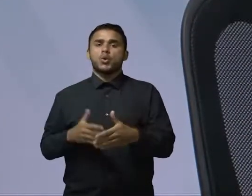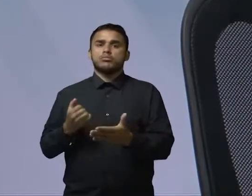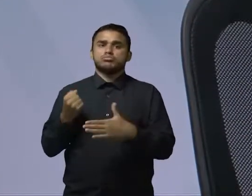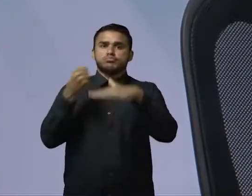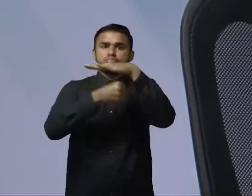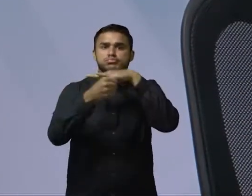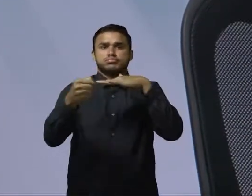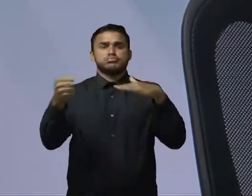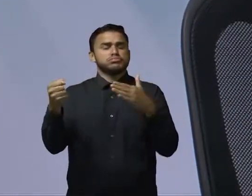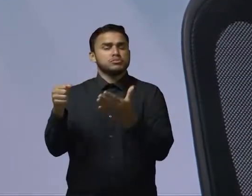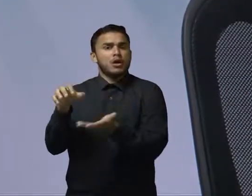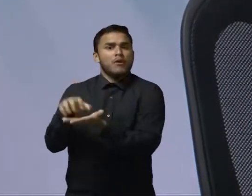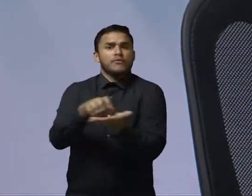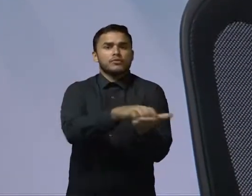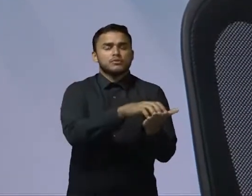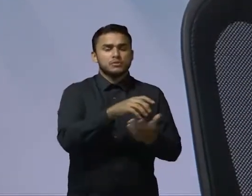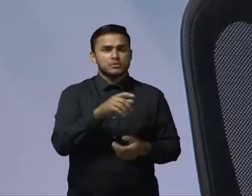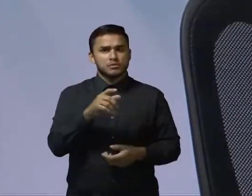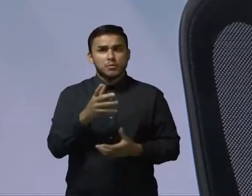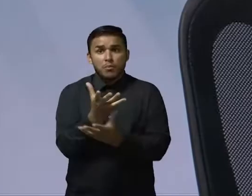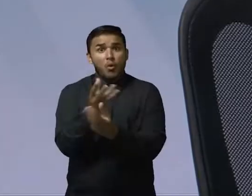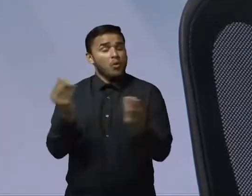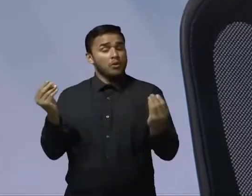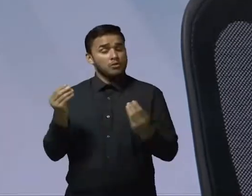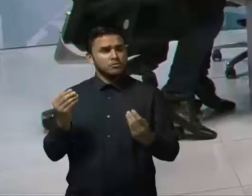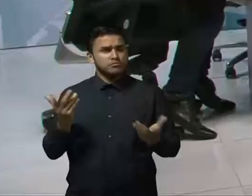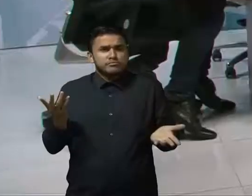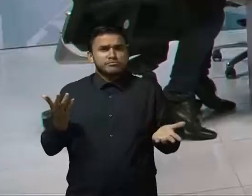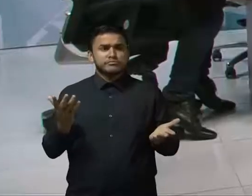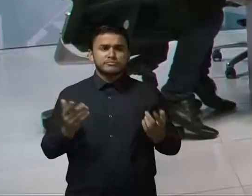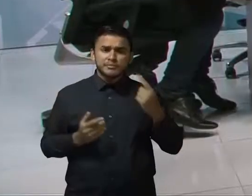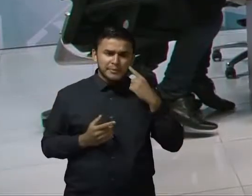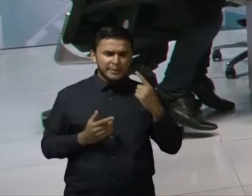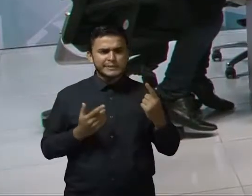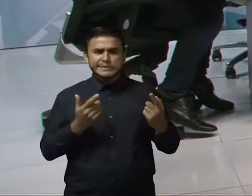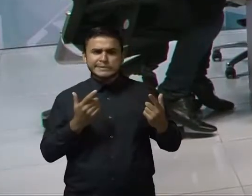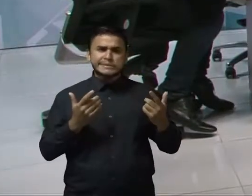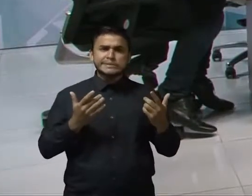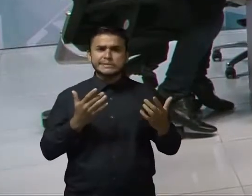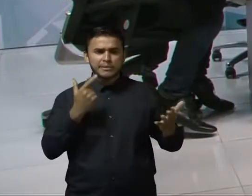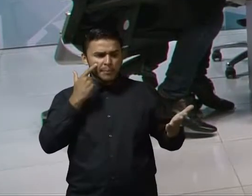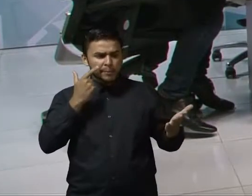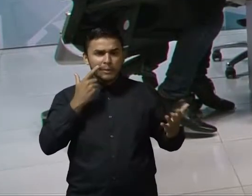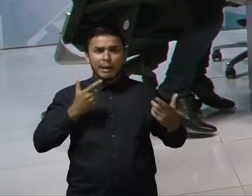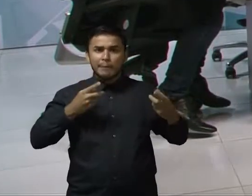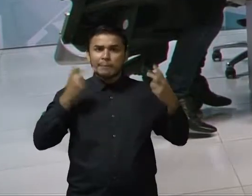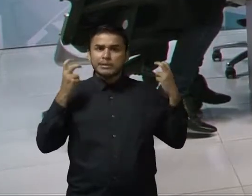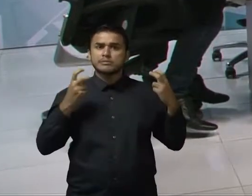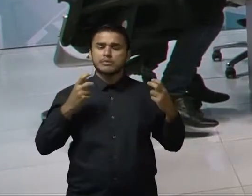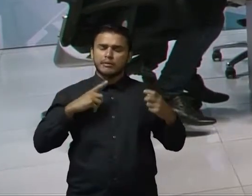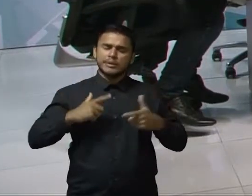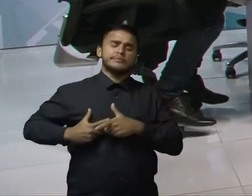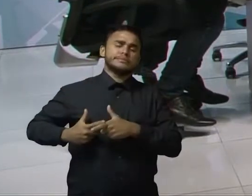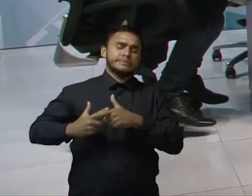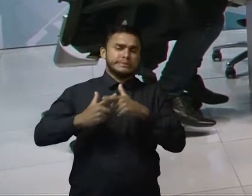deixou um ponto mais vulnerável, que é o sistema penitenciário, ainda mais vulnerável, nós tivemos uma grande crise.